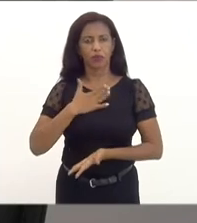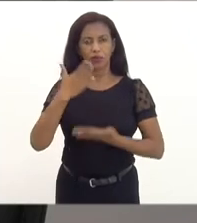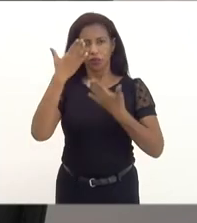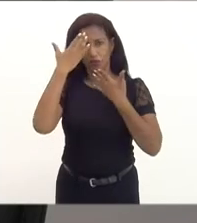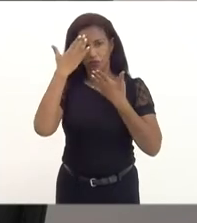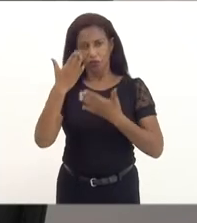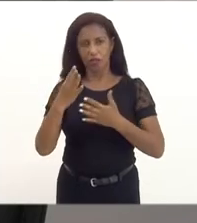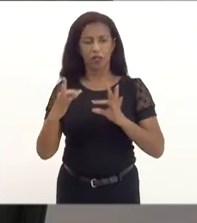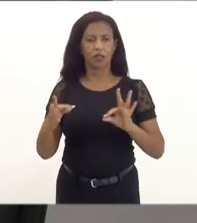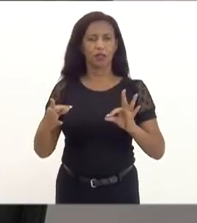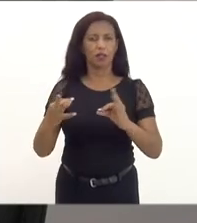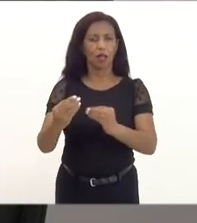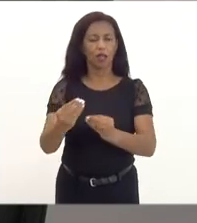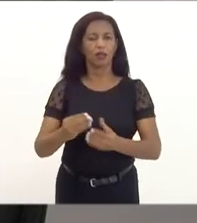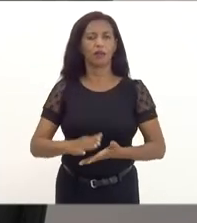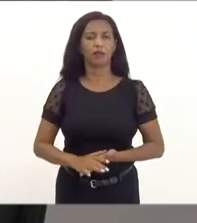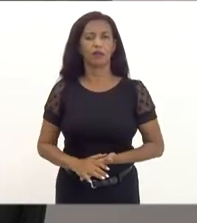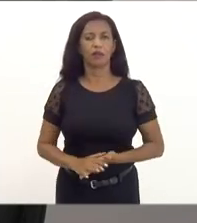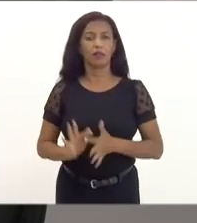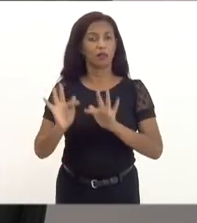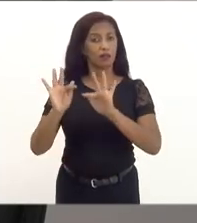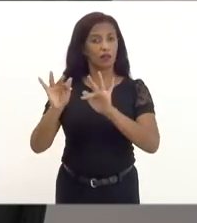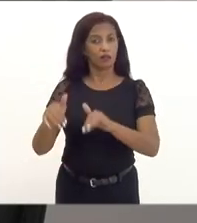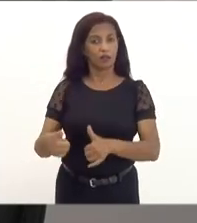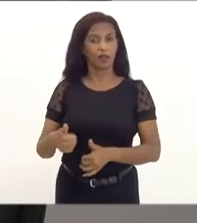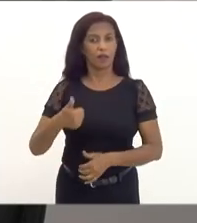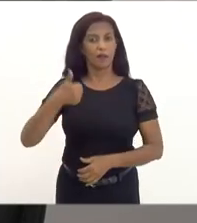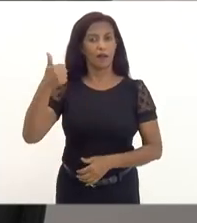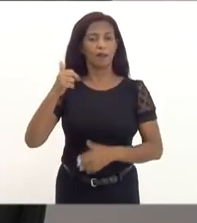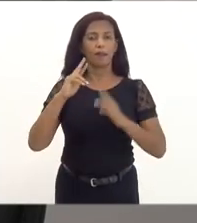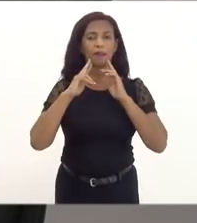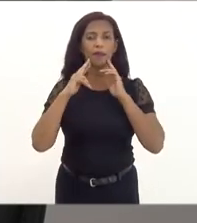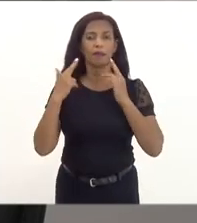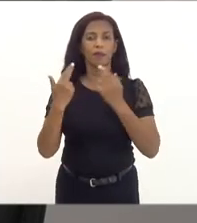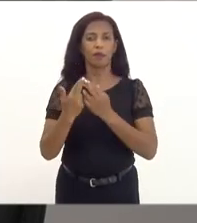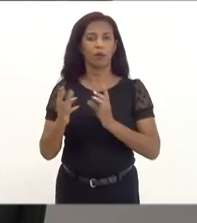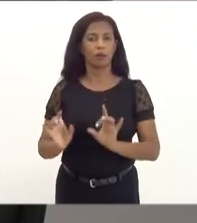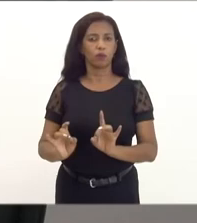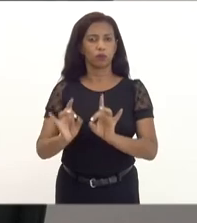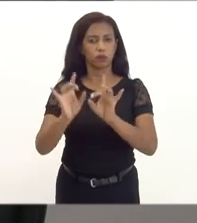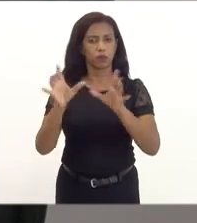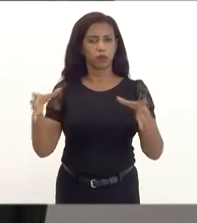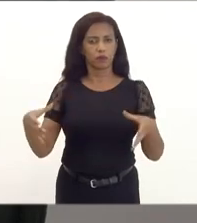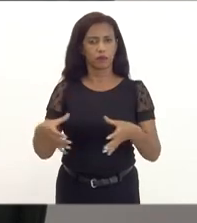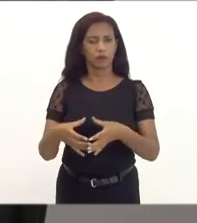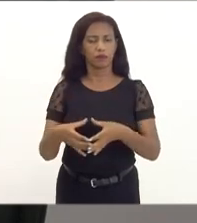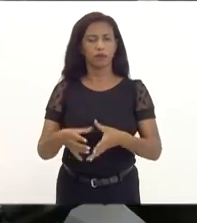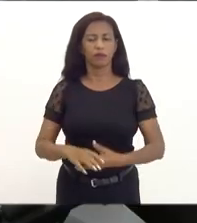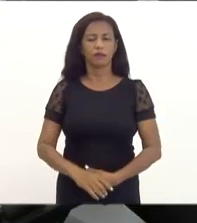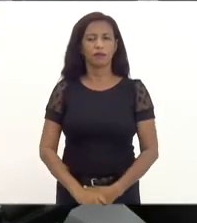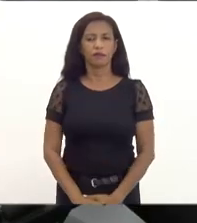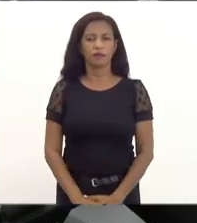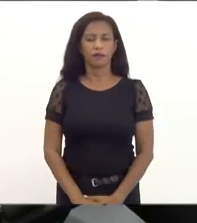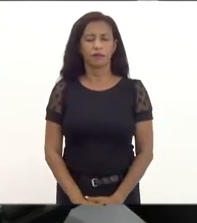agradecer a presença de todos e encerrar a primeira reunião ordinária desta comissão